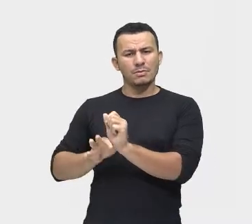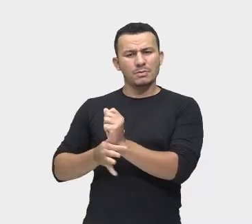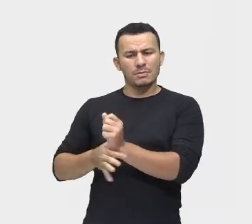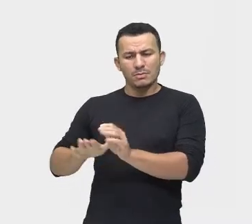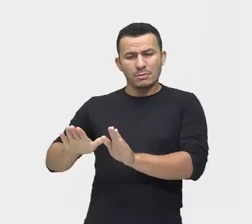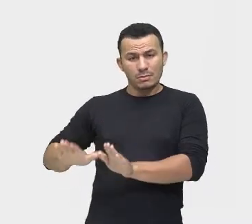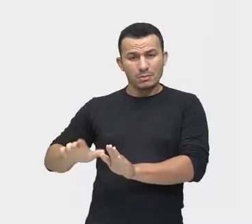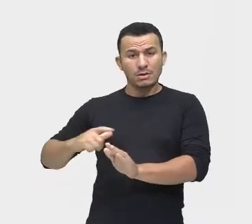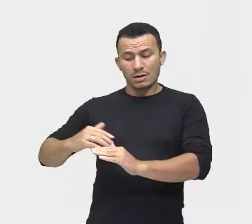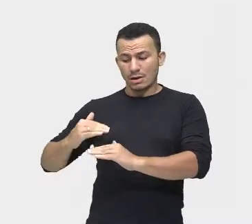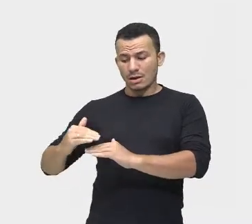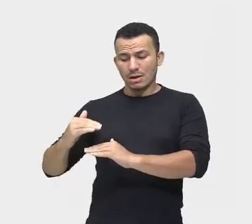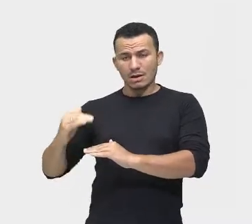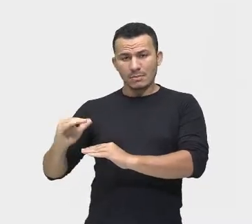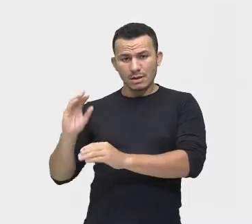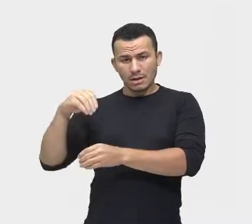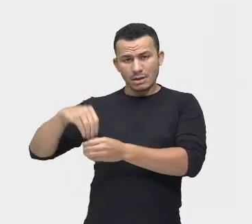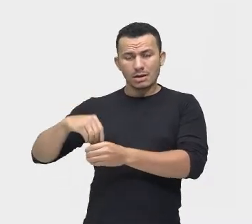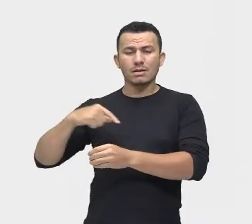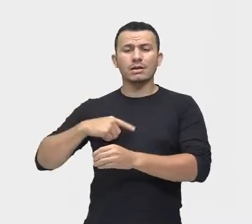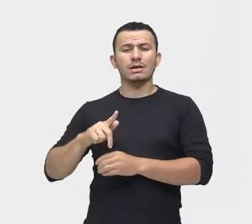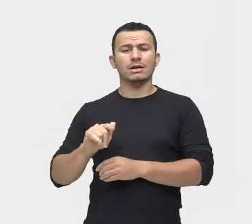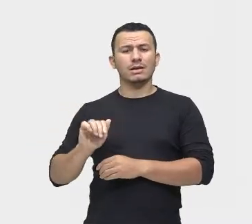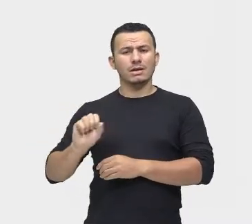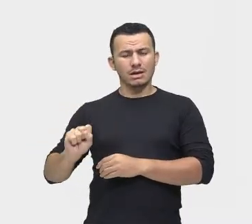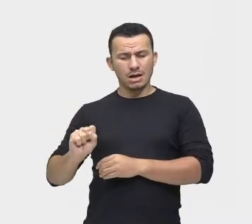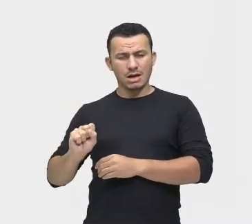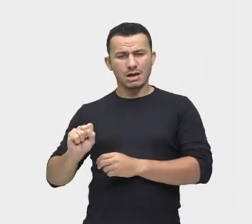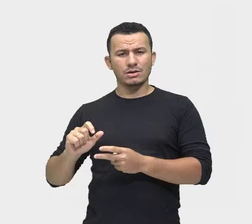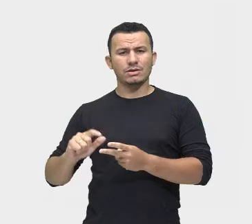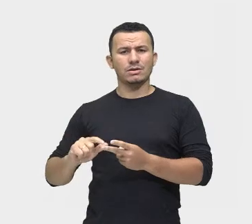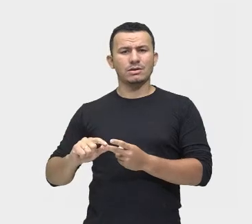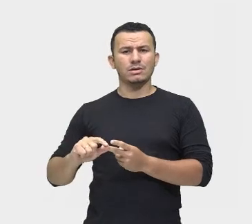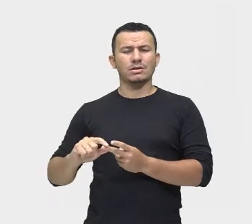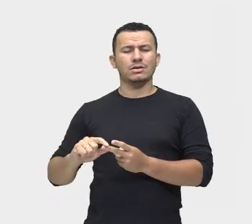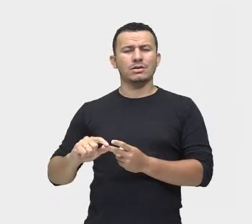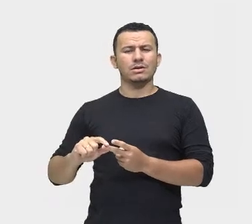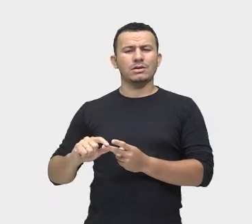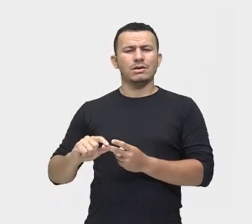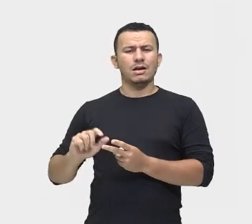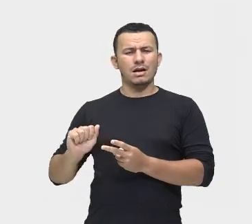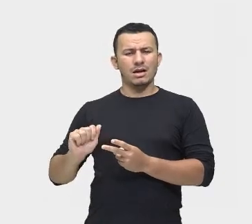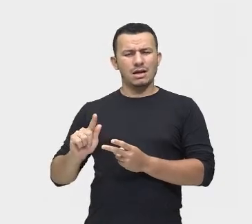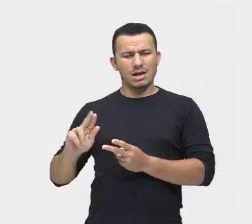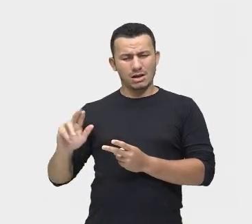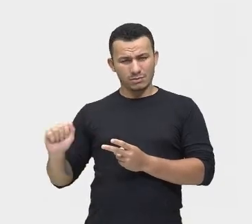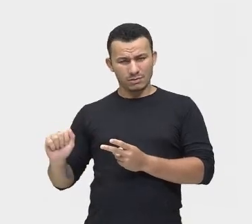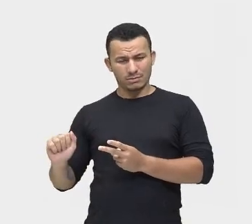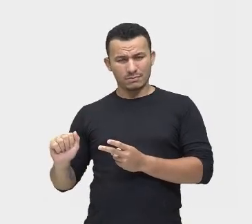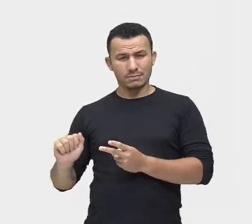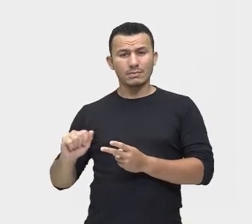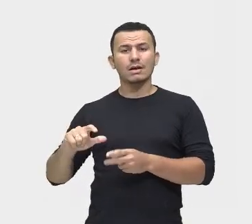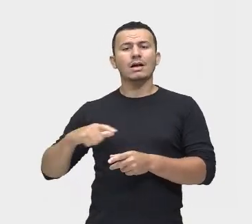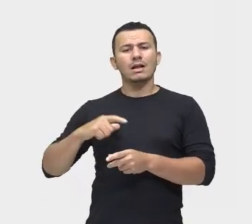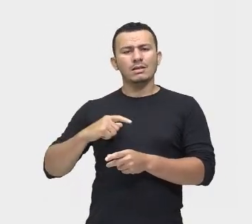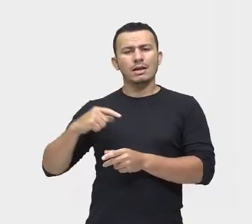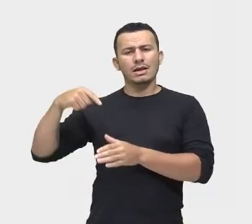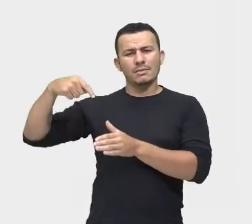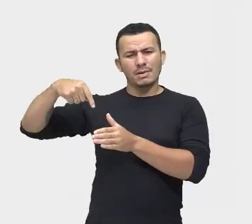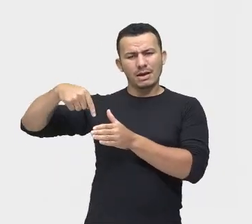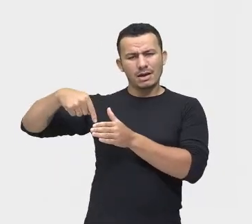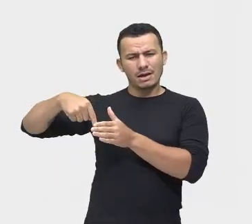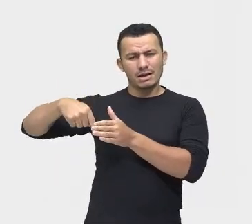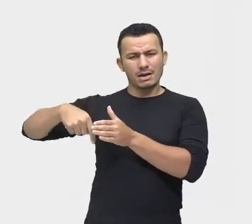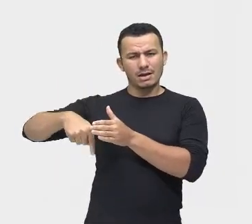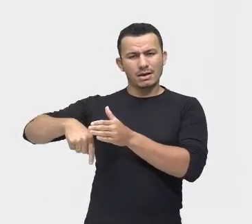camadas abrigaram o quê? Gás, óleo e água. E aqui a gente tem uma extração, uma